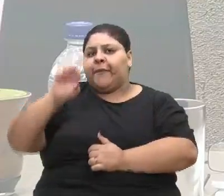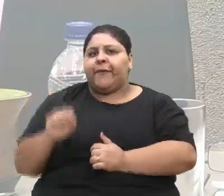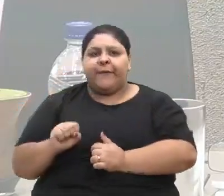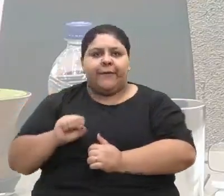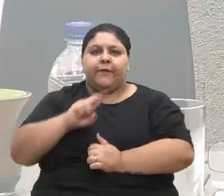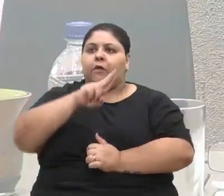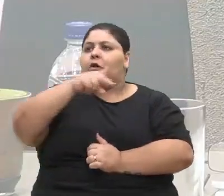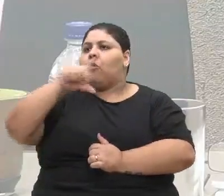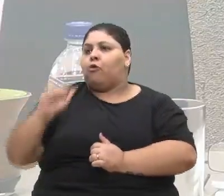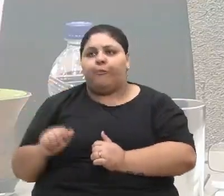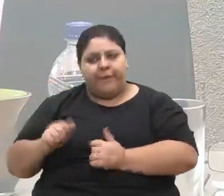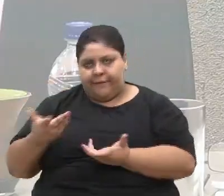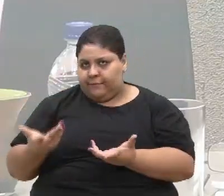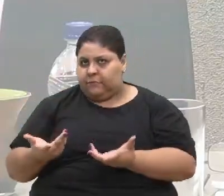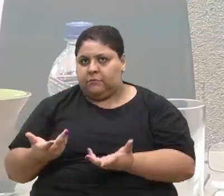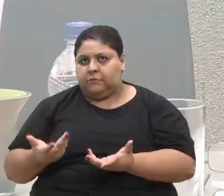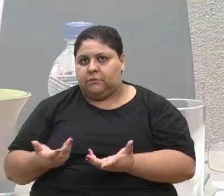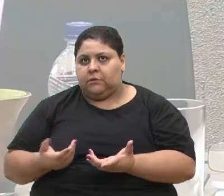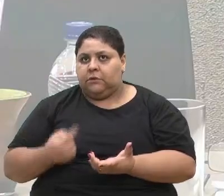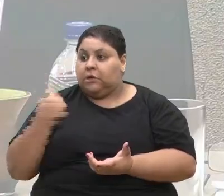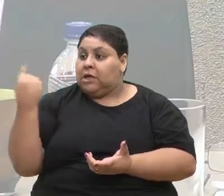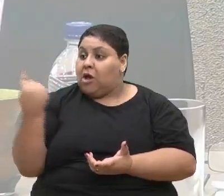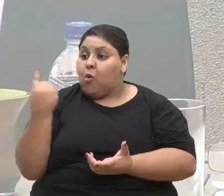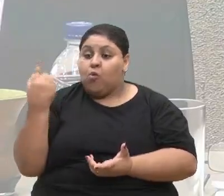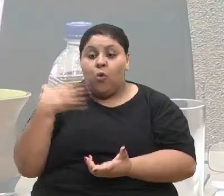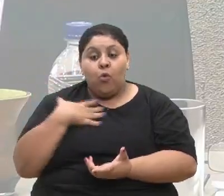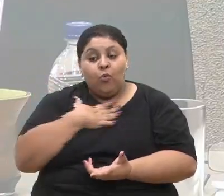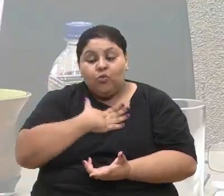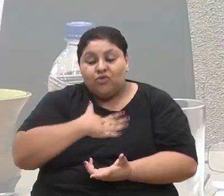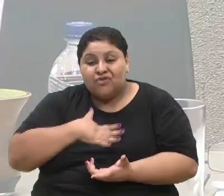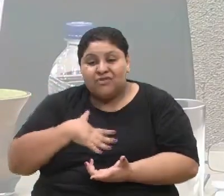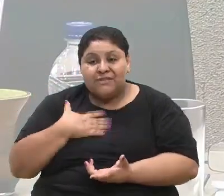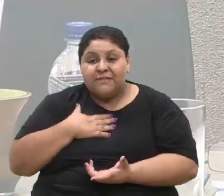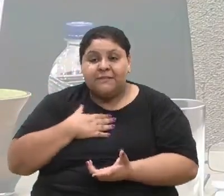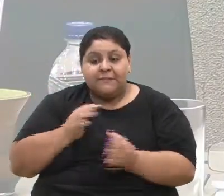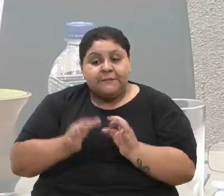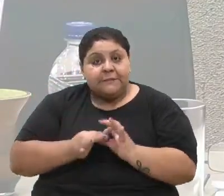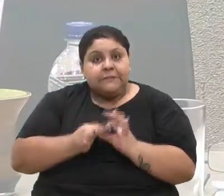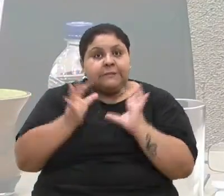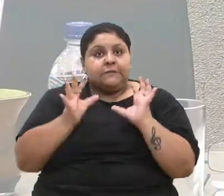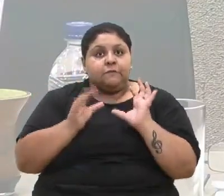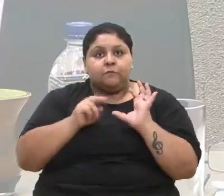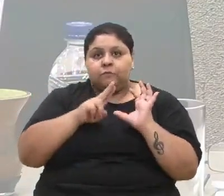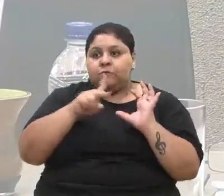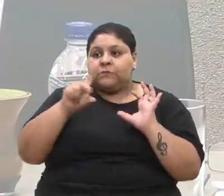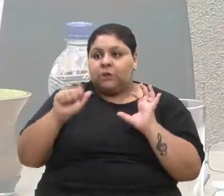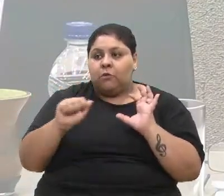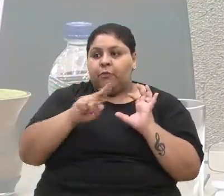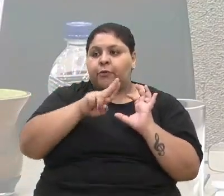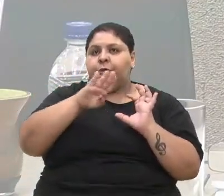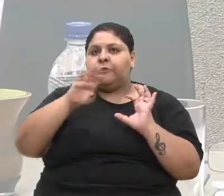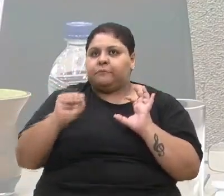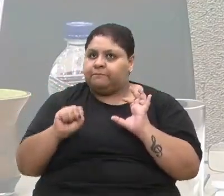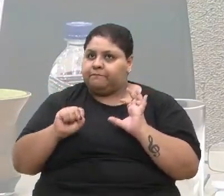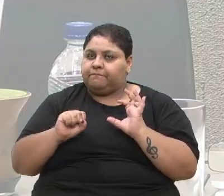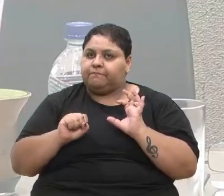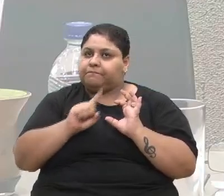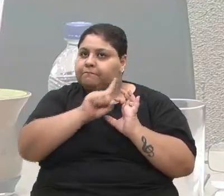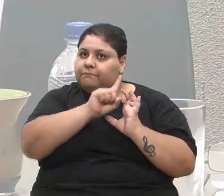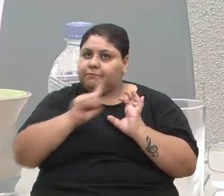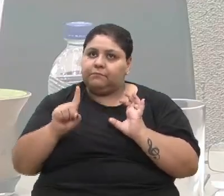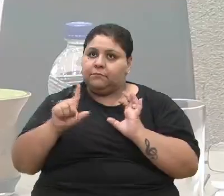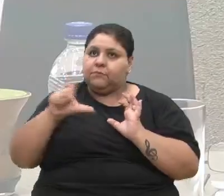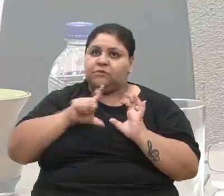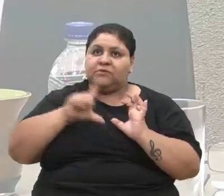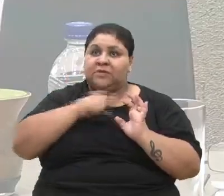porque a UBS. A única forma de desafogar as UPAs e as UBS é essa. Não